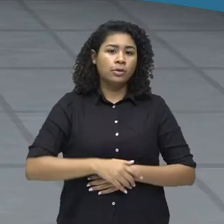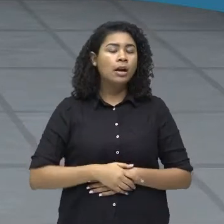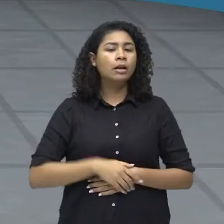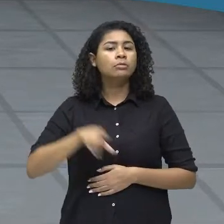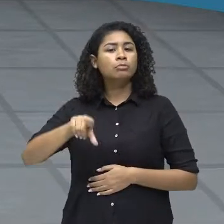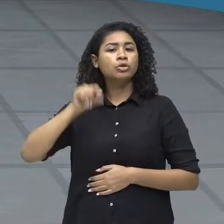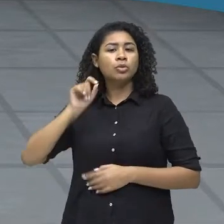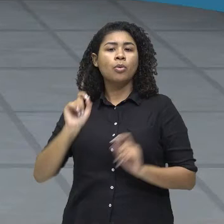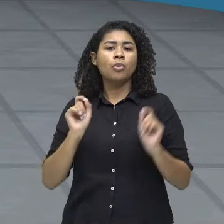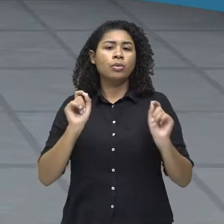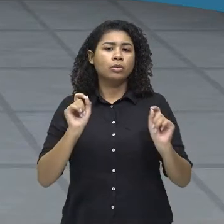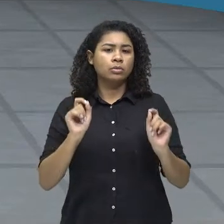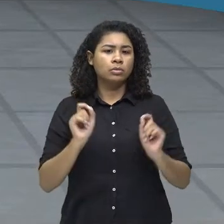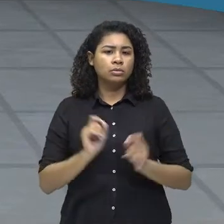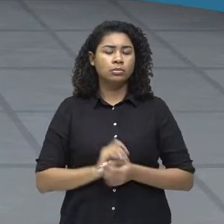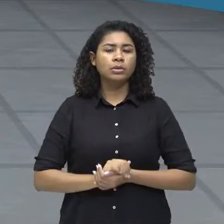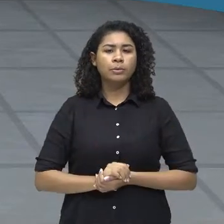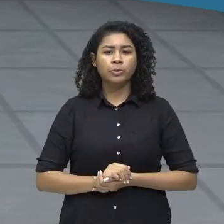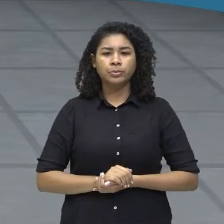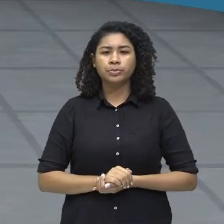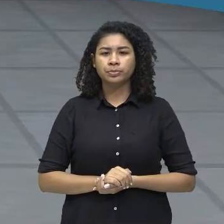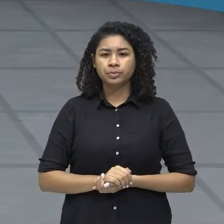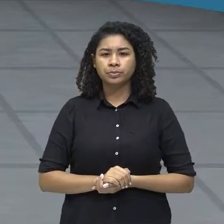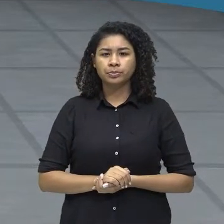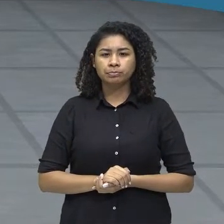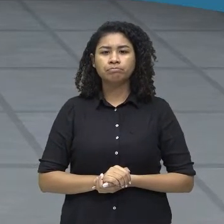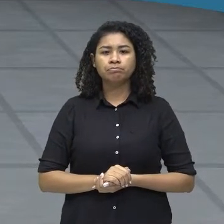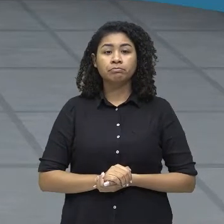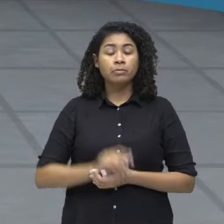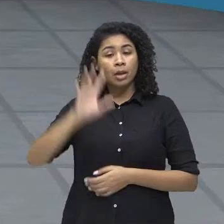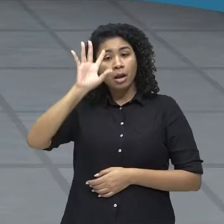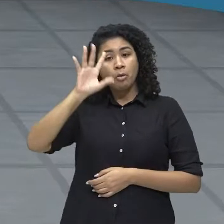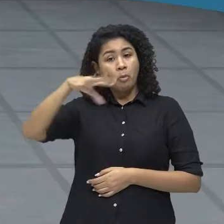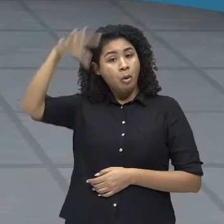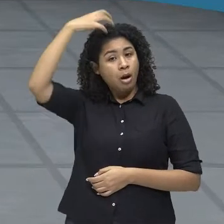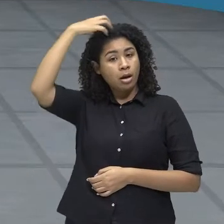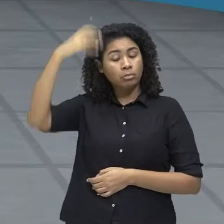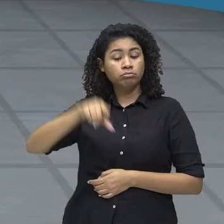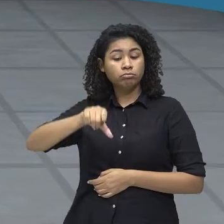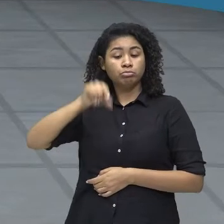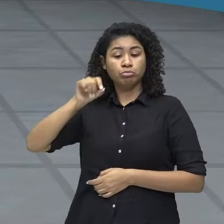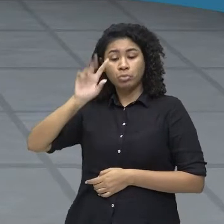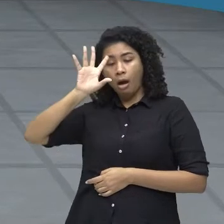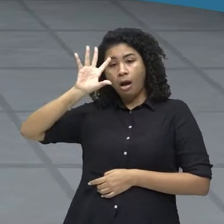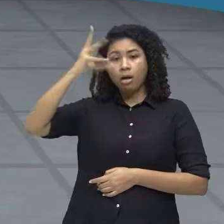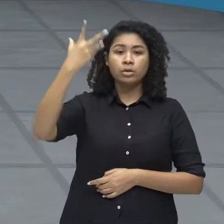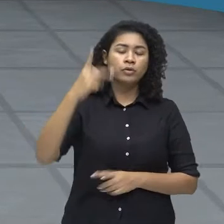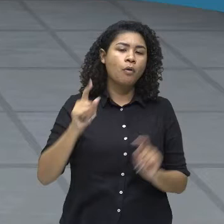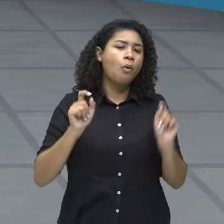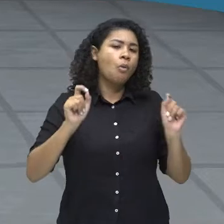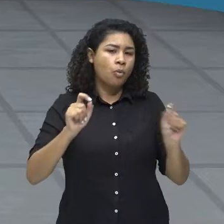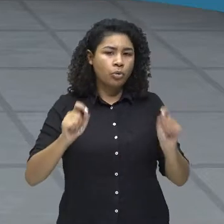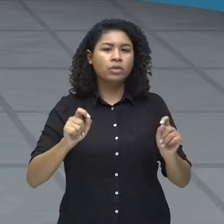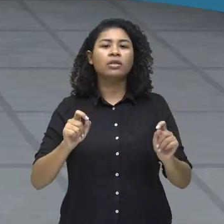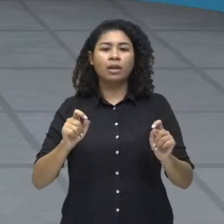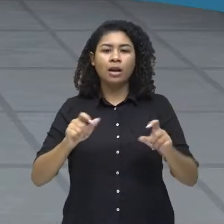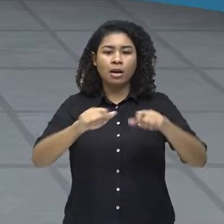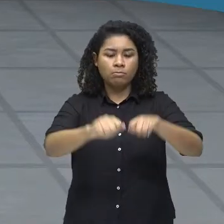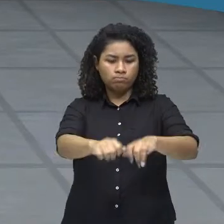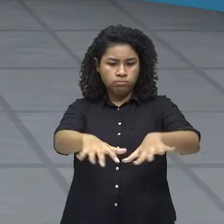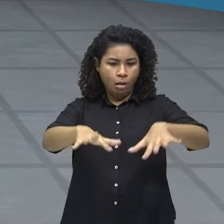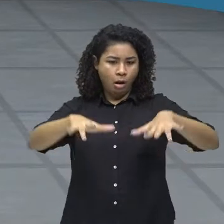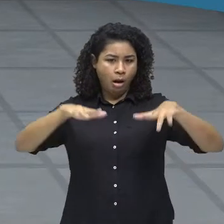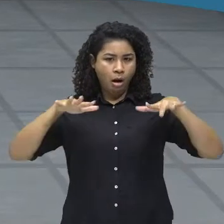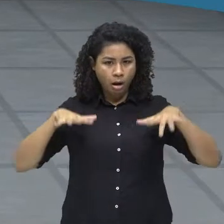burguesia e do clero, convocar o que a gente conhece como Assembleia dos Estados Gerais. Professor, o que é isso, gente? Era